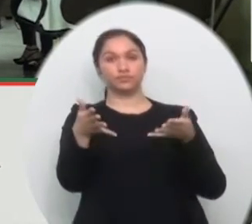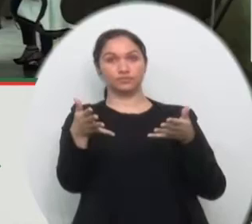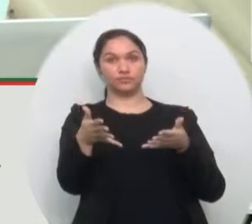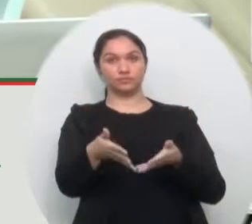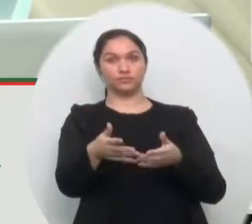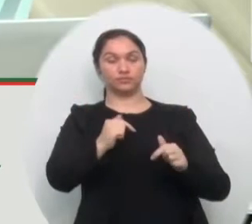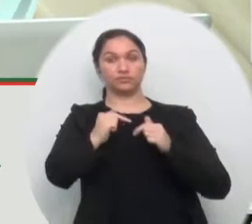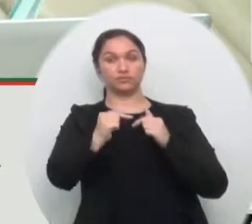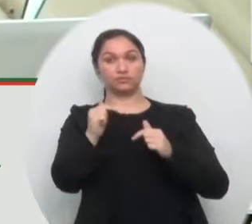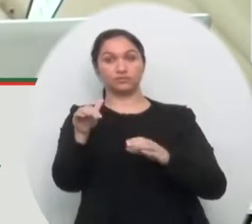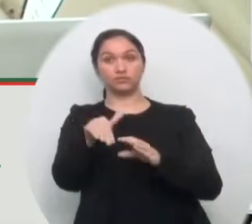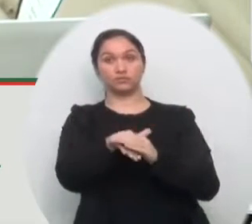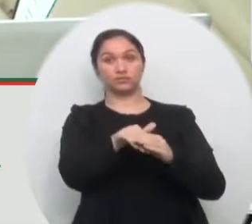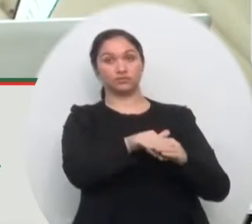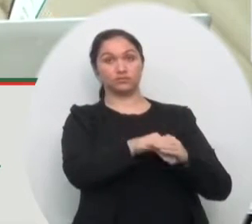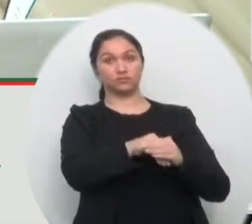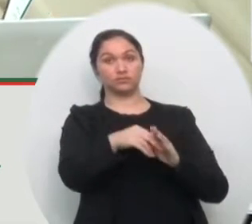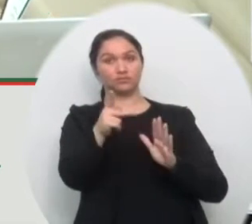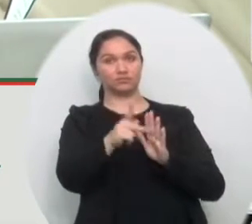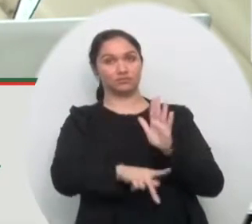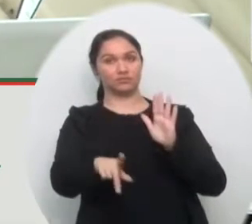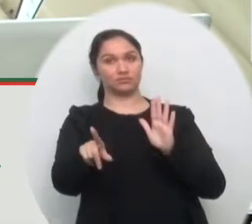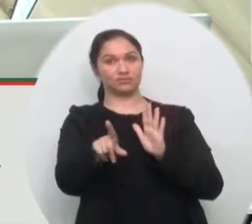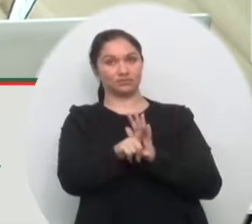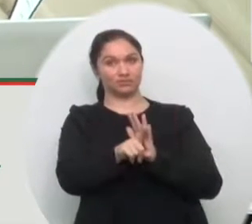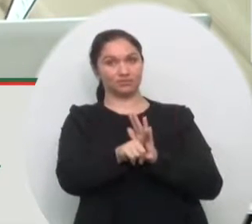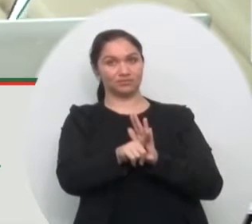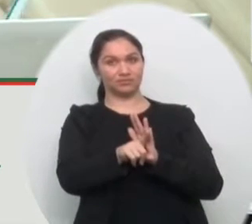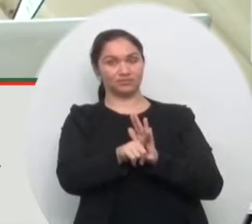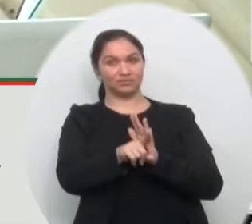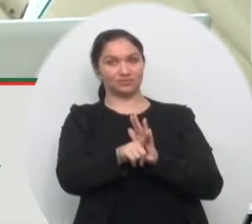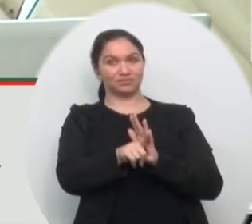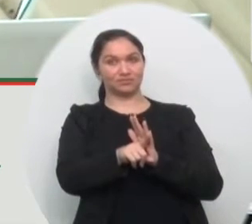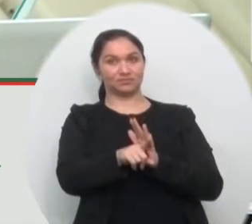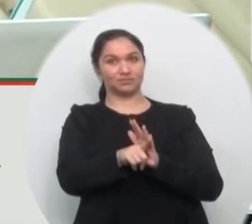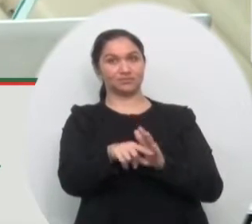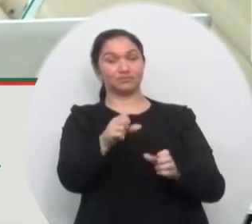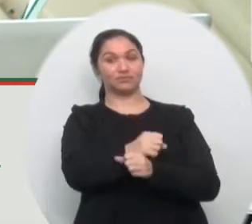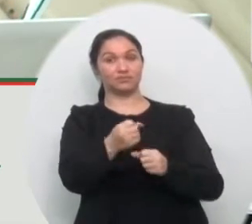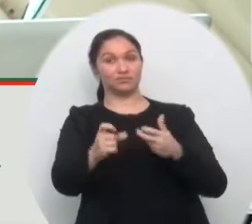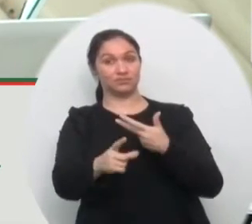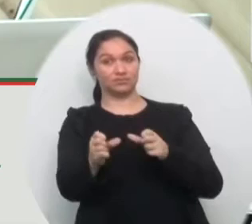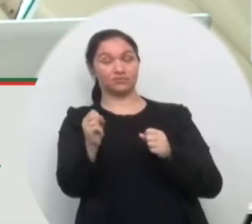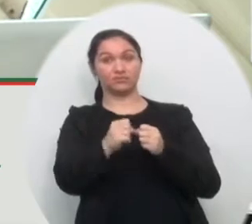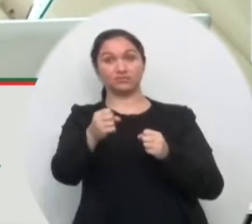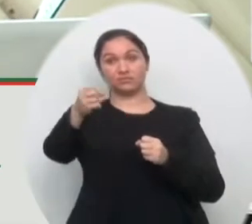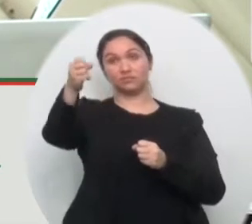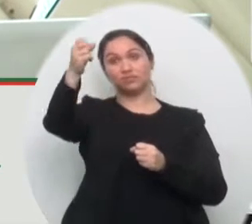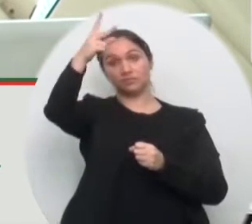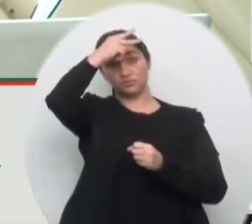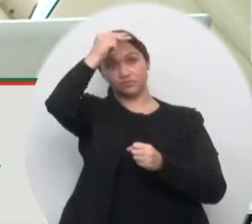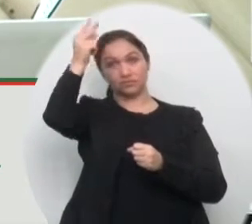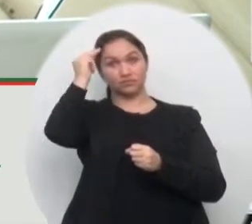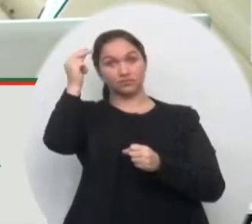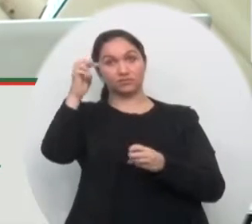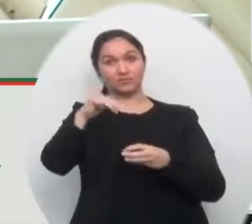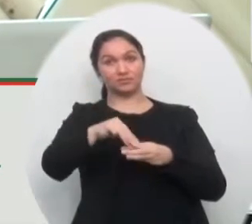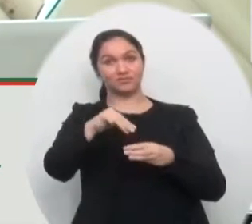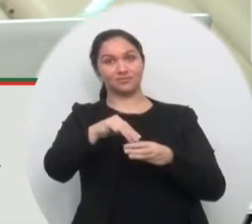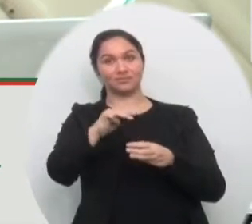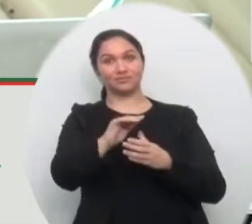Em única discussão e votação, o projeto de lei do Executivo número PE-059, encaminhado pelo Prefeito Municipal.